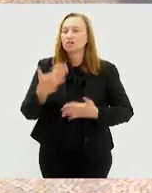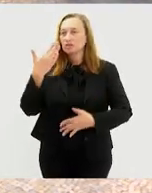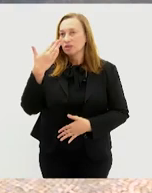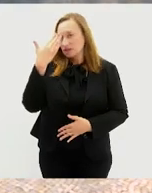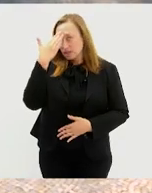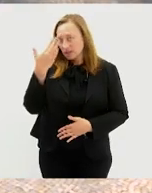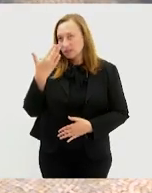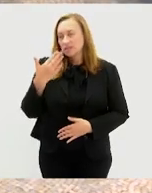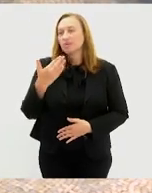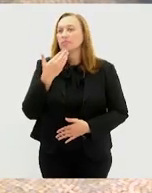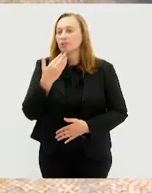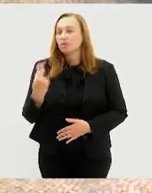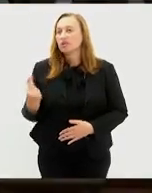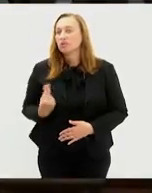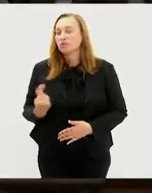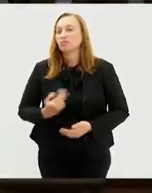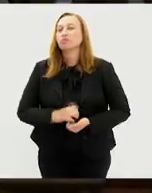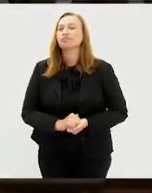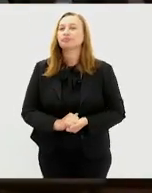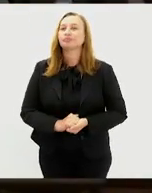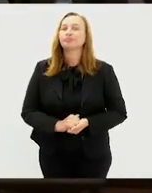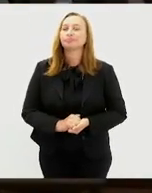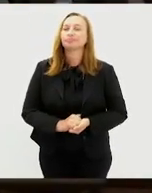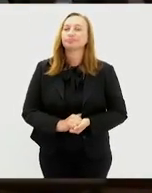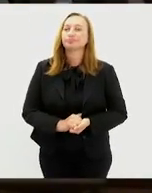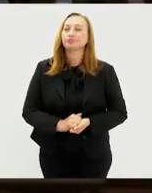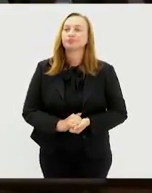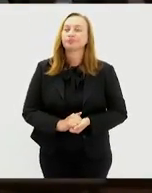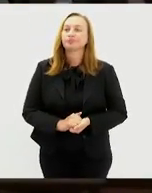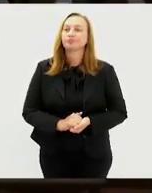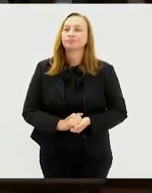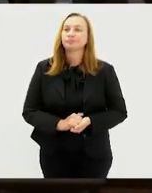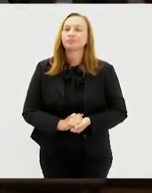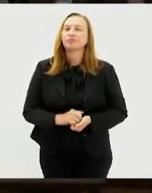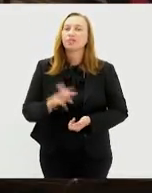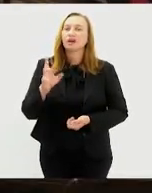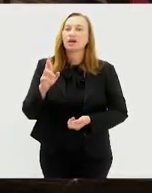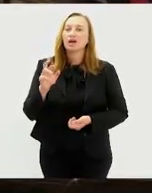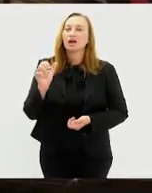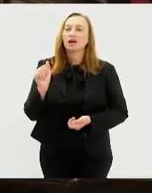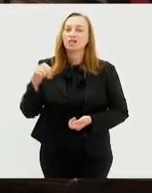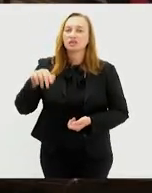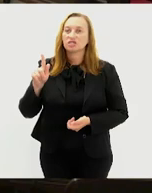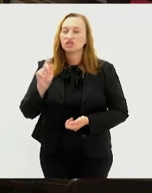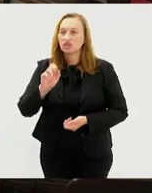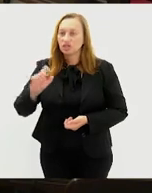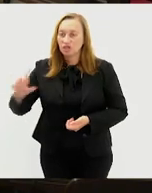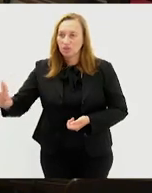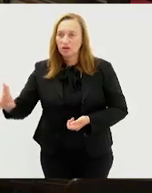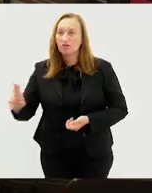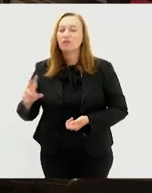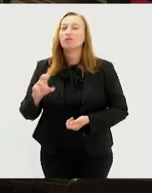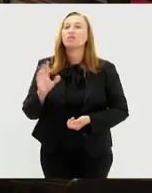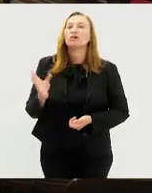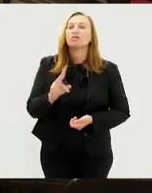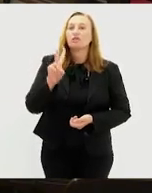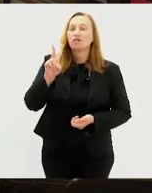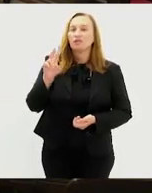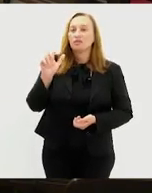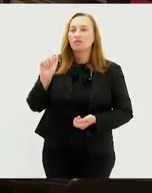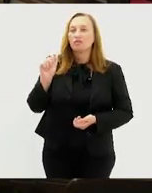o pedido de autoria Muito obrigado Presidente Deputado Rangel Valdo Ceasa também que é